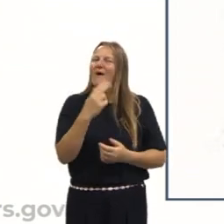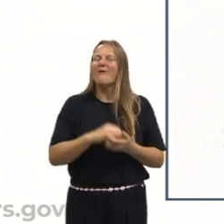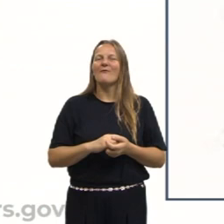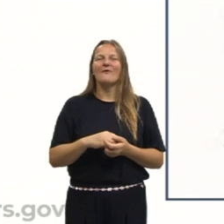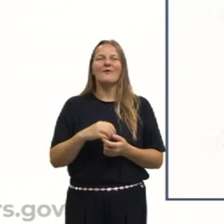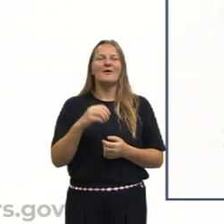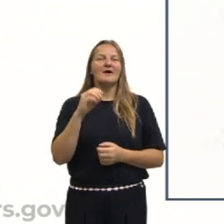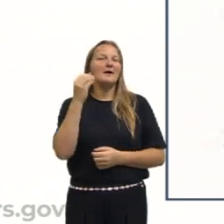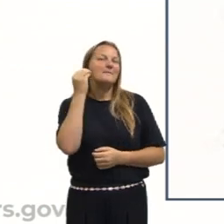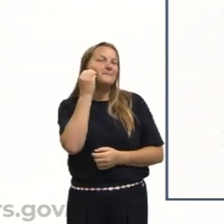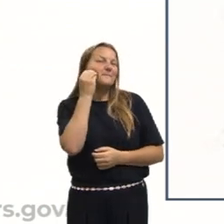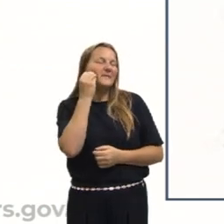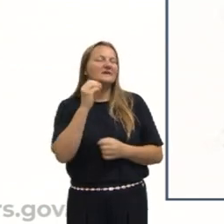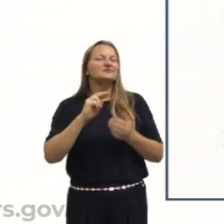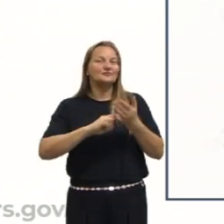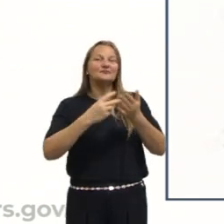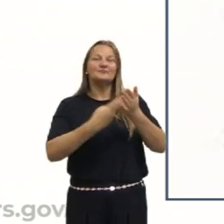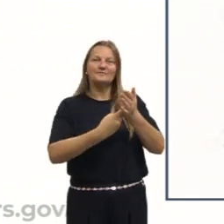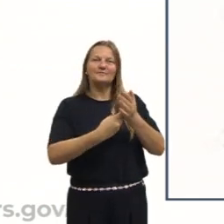o beijo